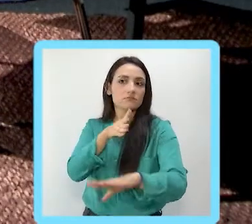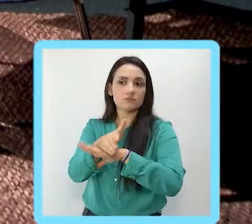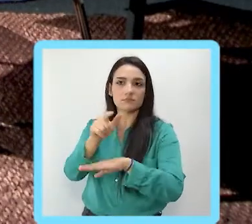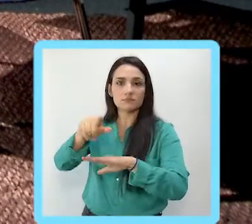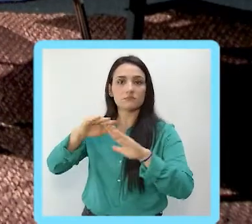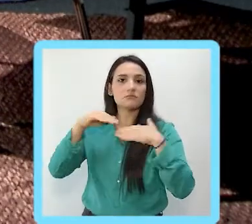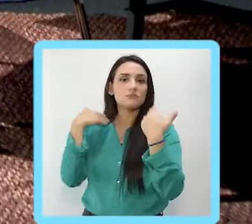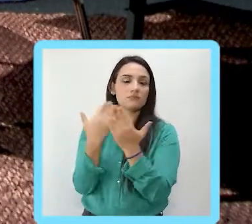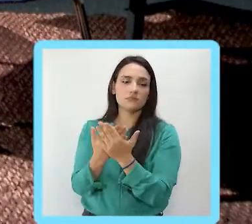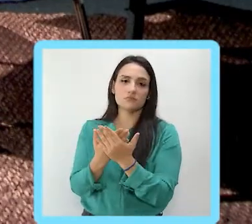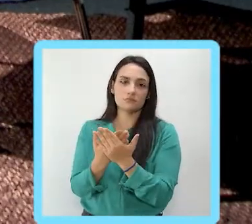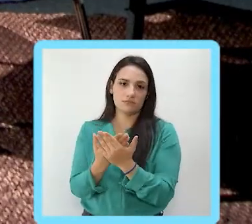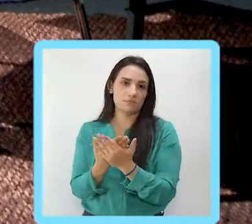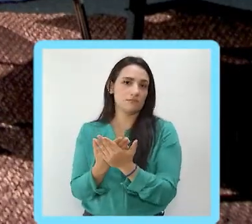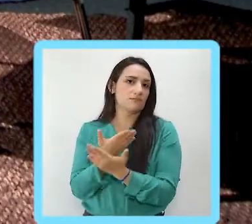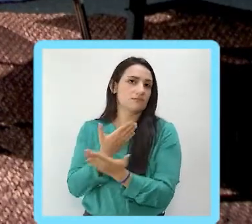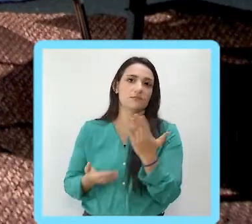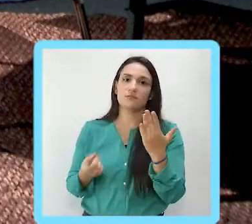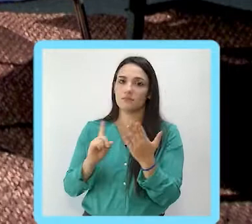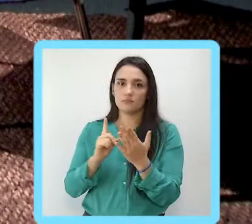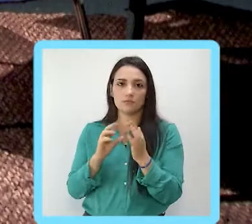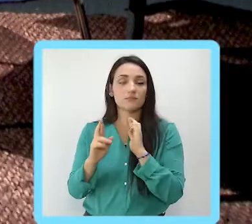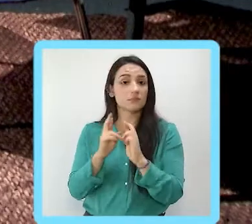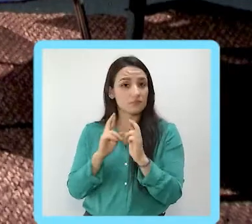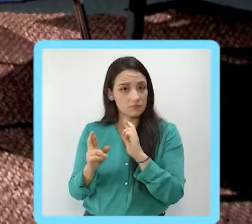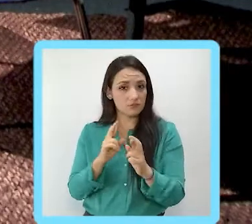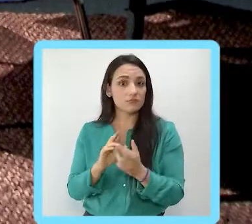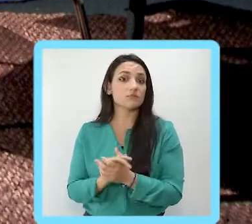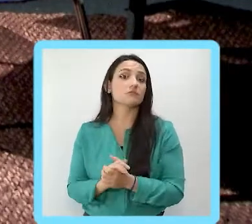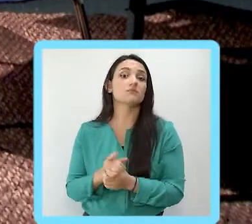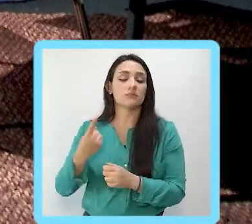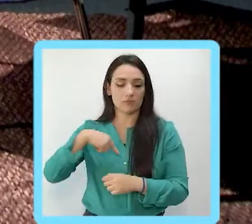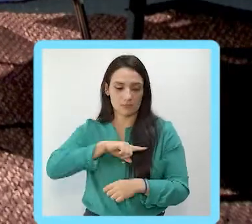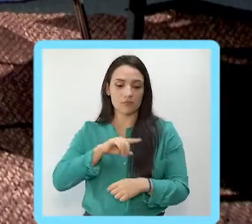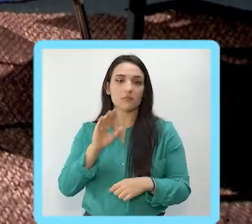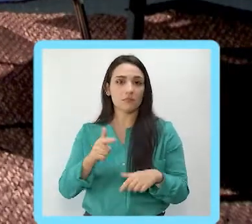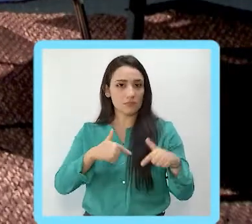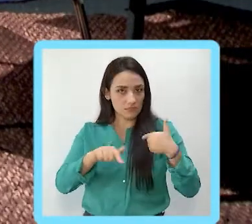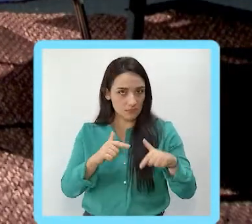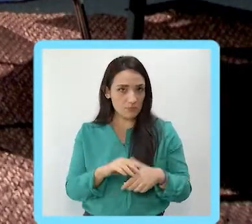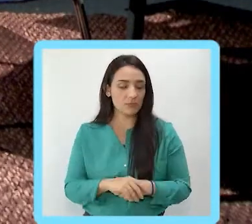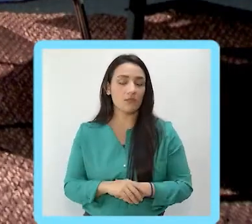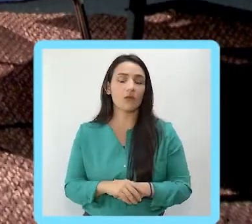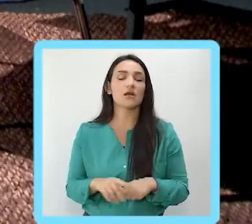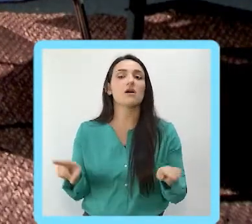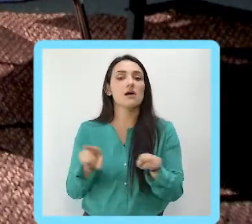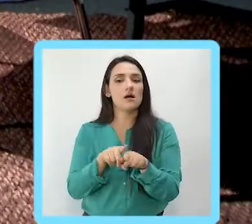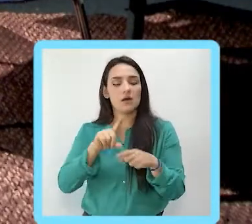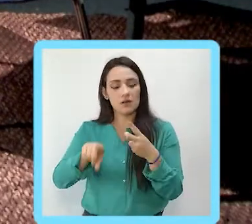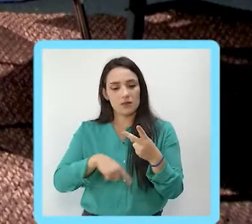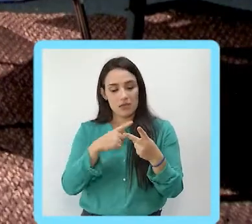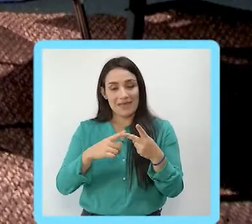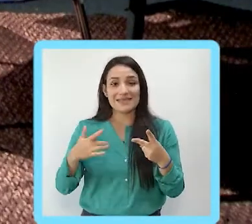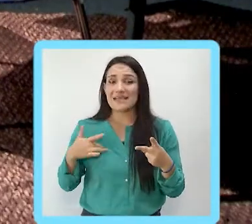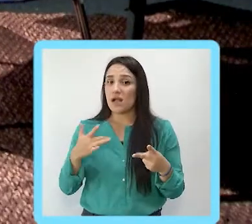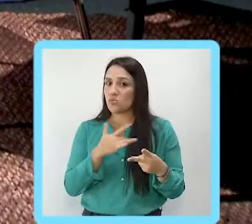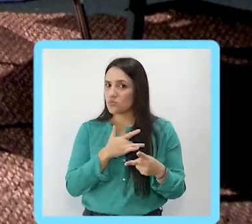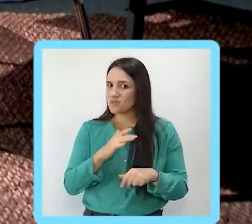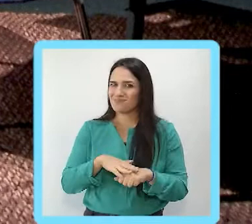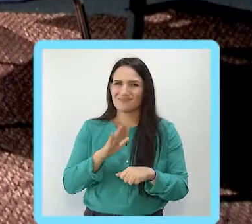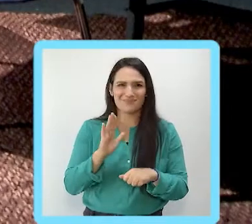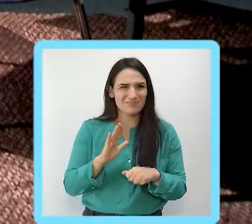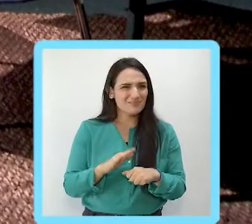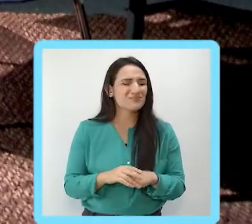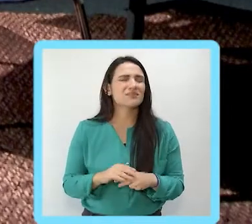nenhum relacionamento com as escolas. Então a PGE atuou muito forte fazendo essa defesa. Nas questões de